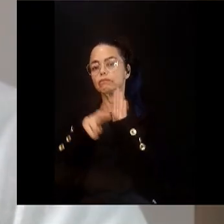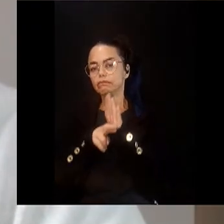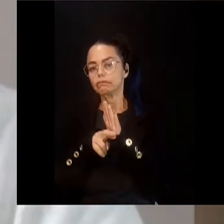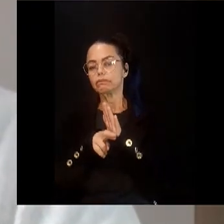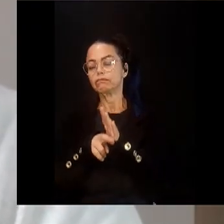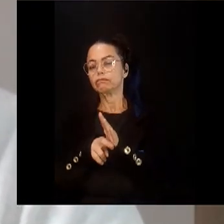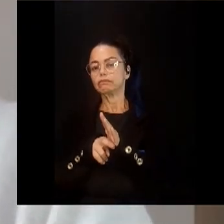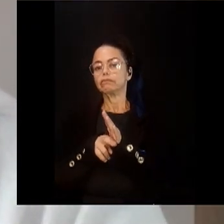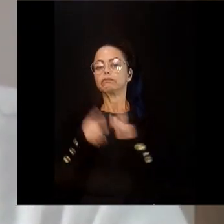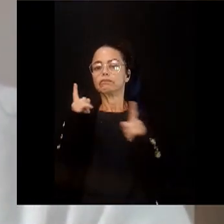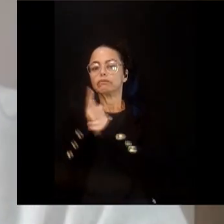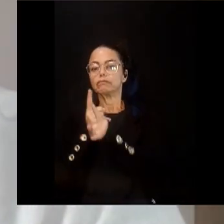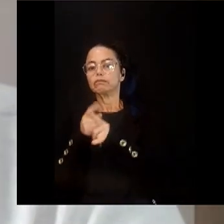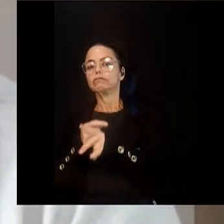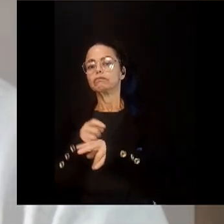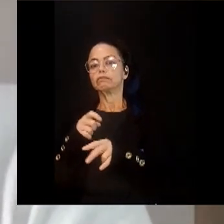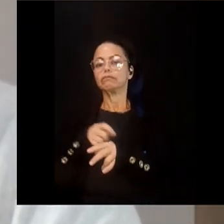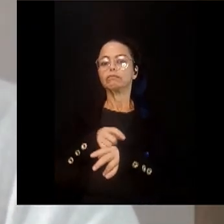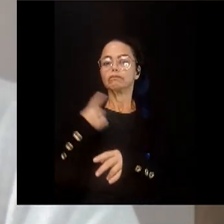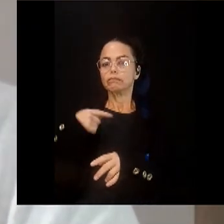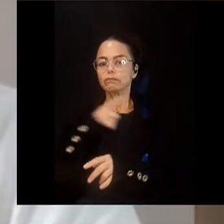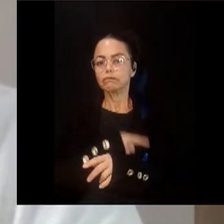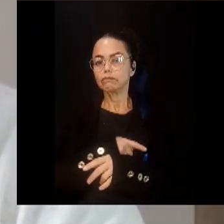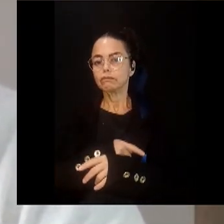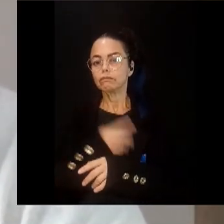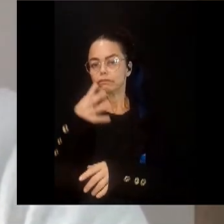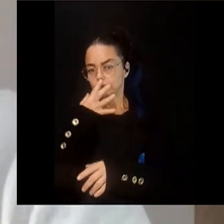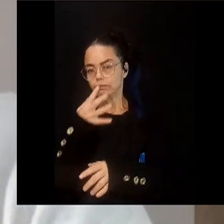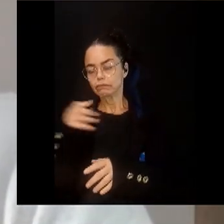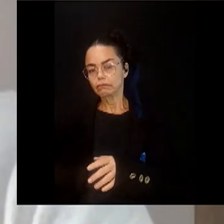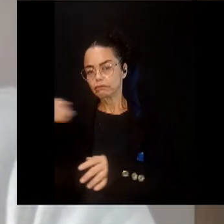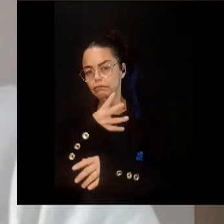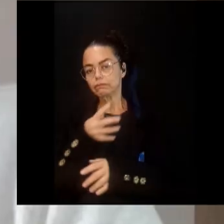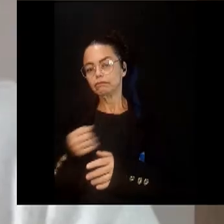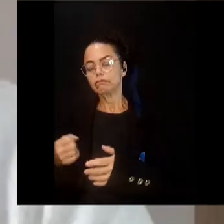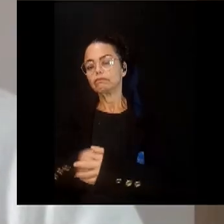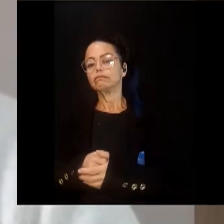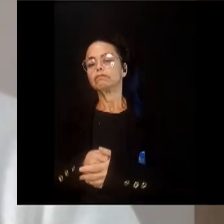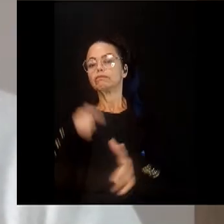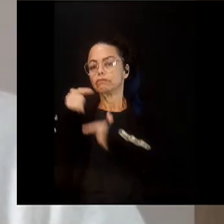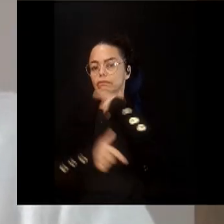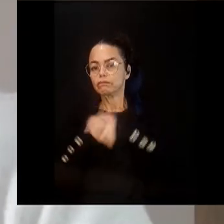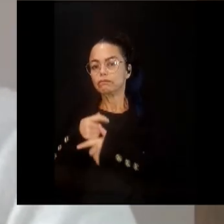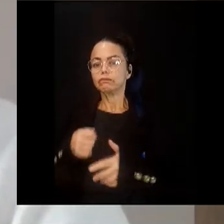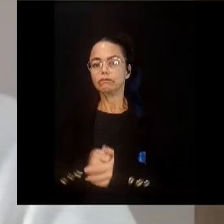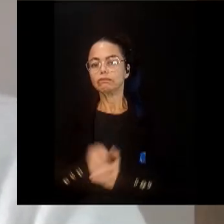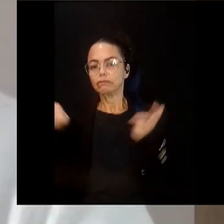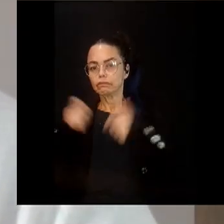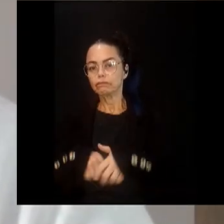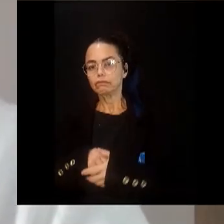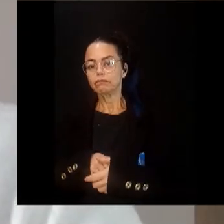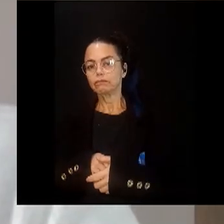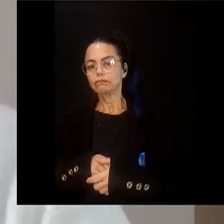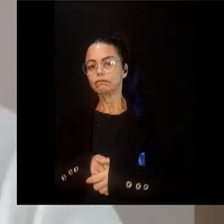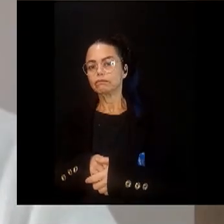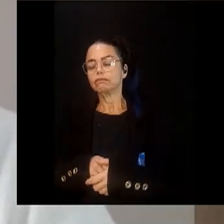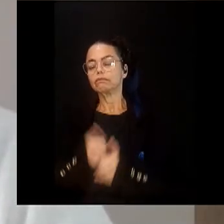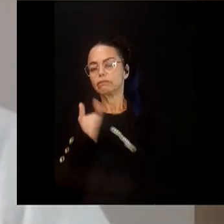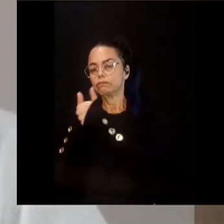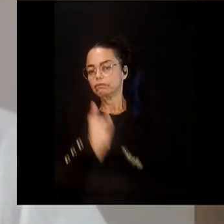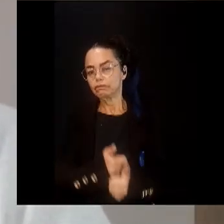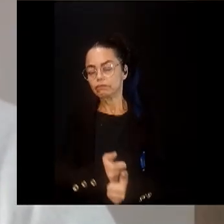encontro justamente para a gente poder vislumbrar novas possibilidades de trabalho, né? Então, ela acompanha essa evolução